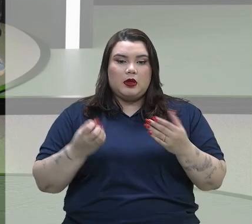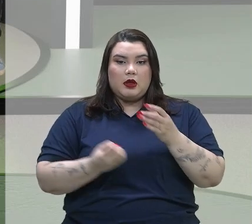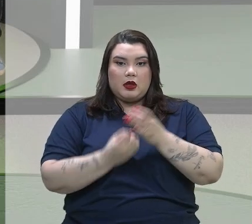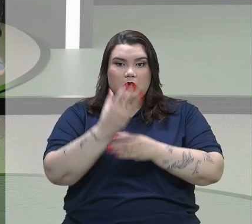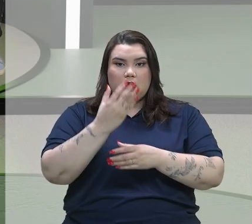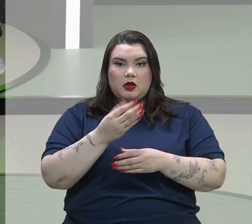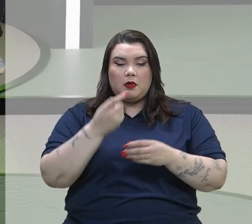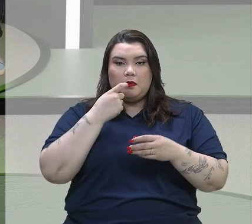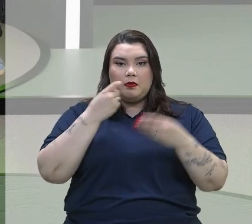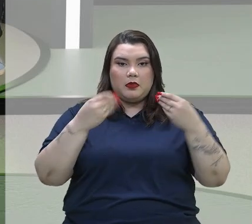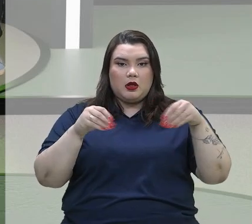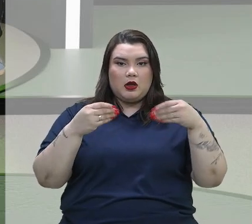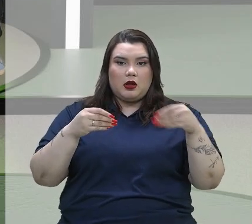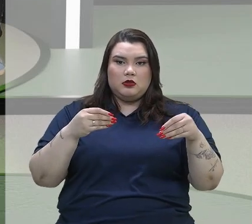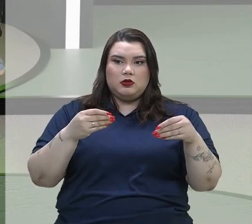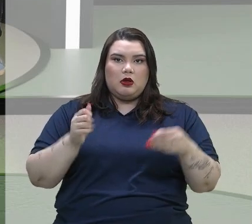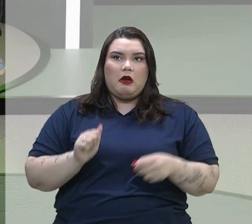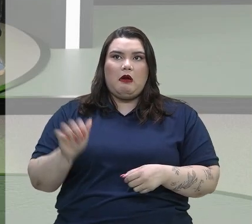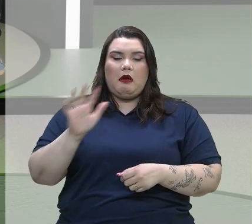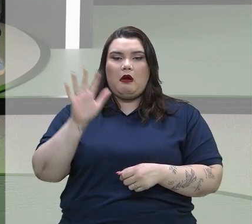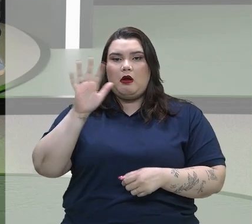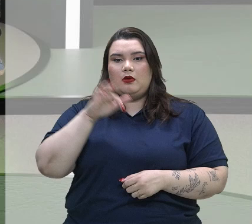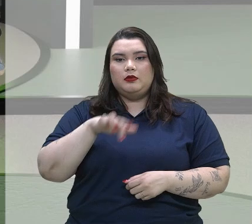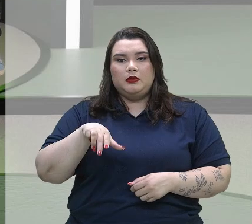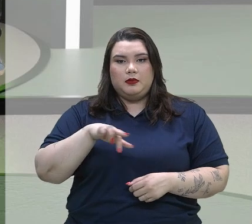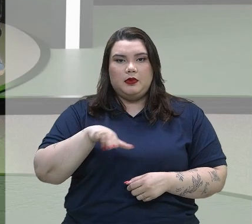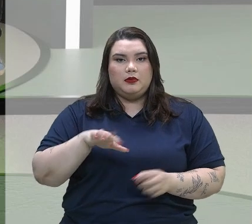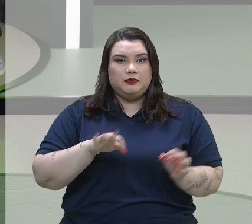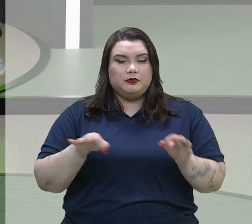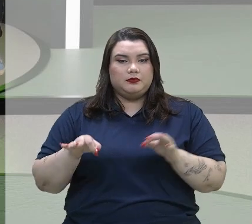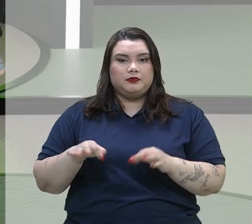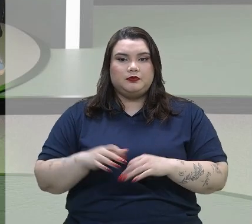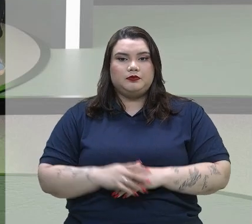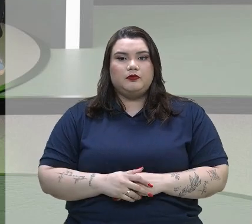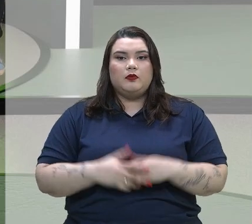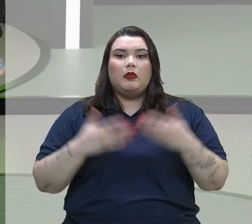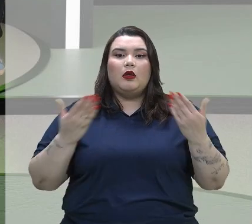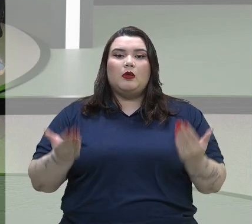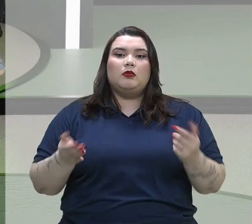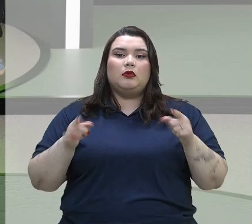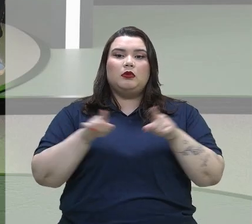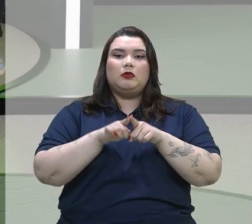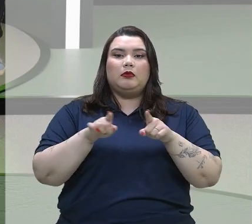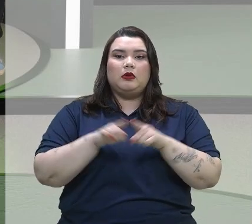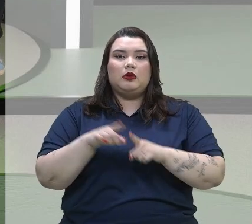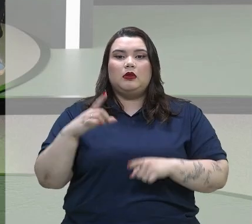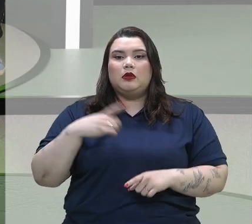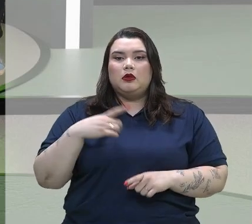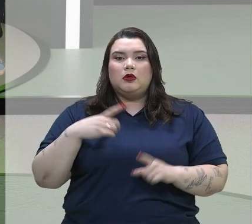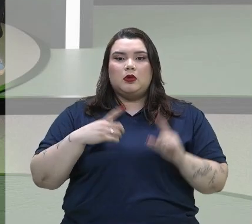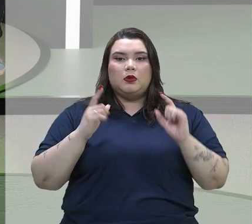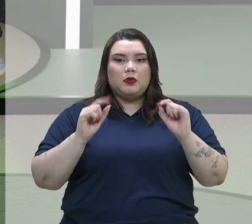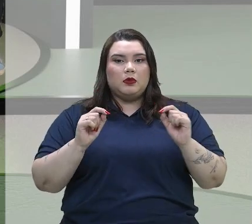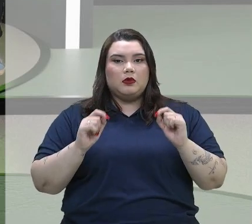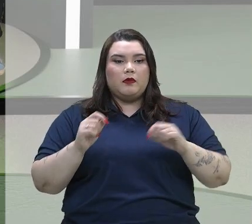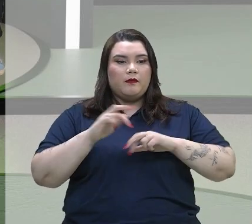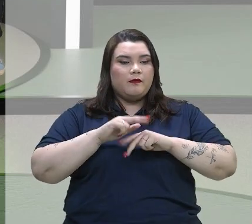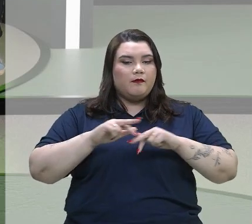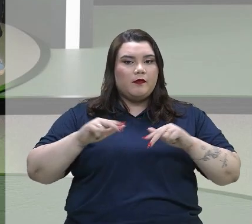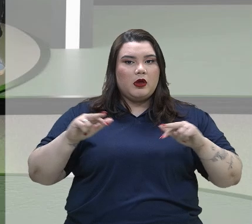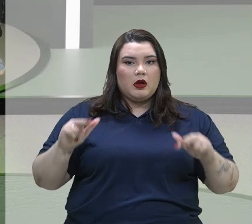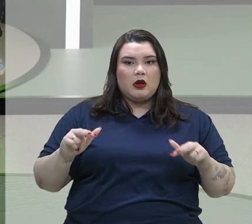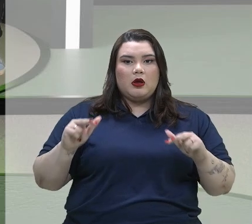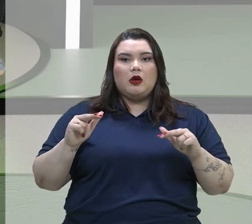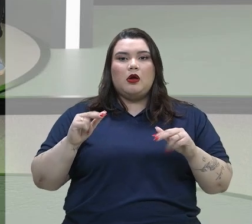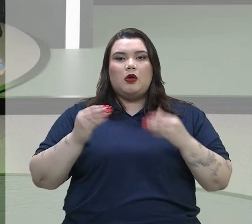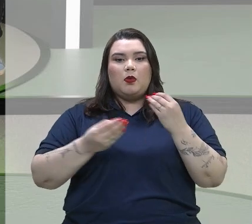de plástico não é uma coisa cara para a indústria, né? E além dele dar vários itens,